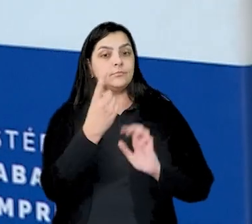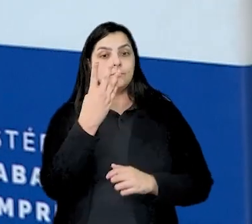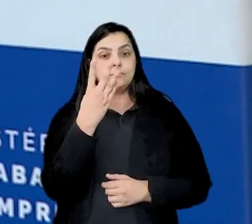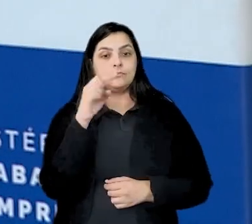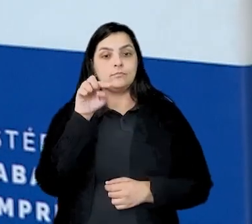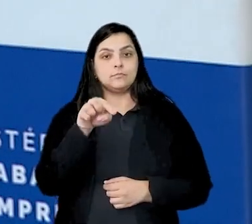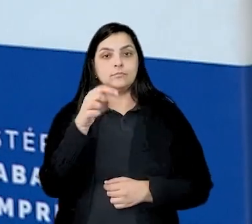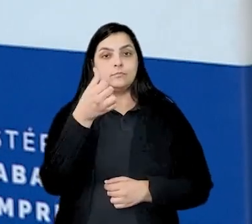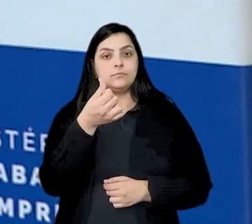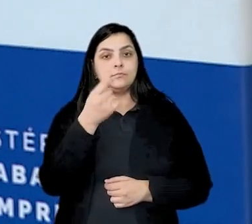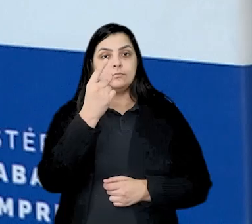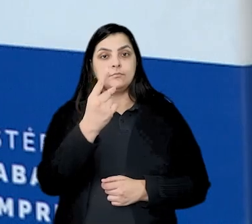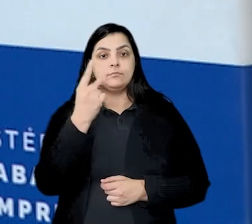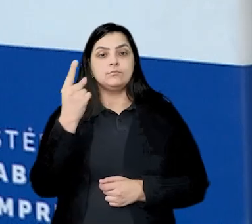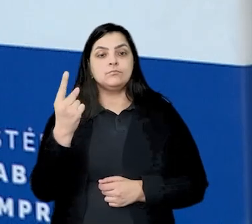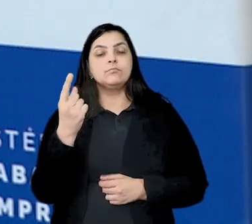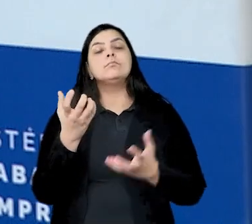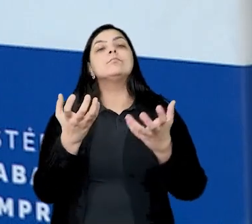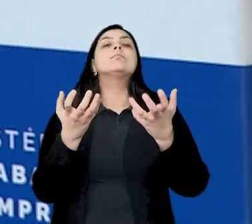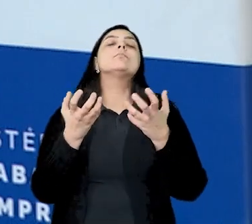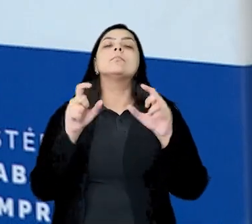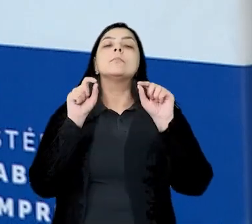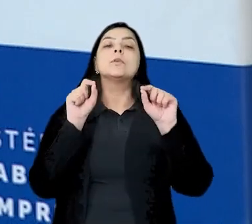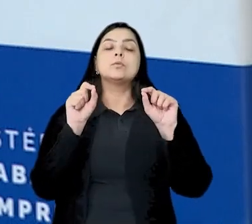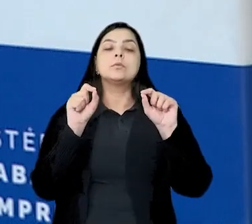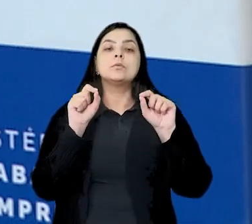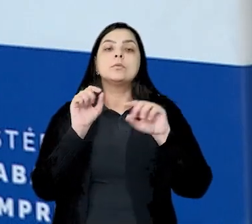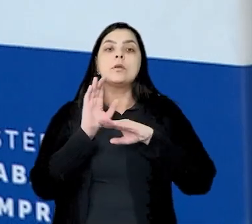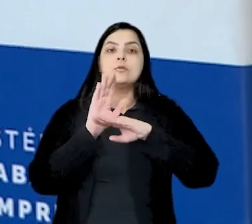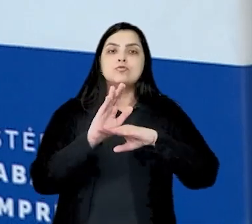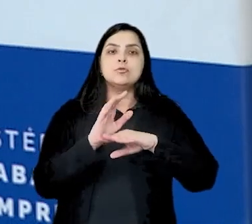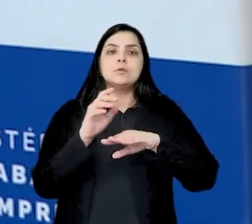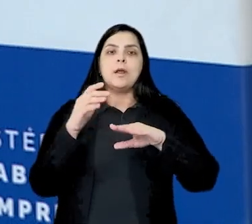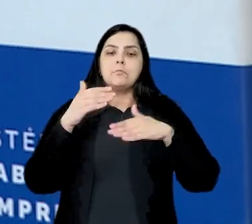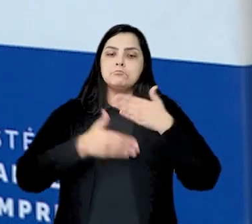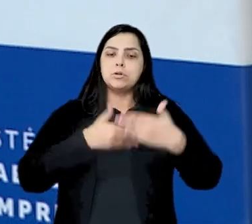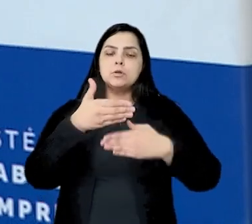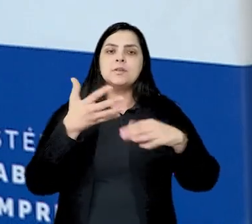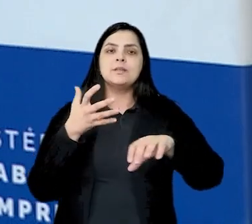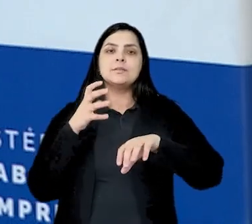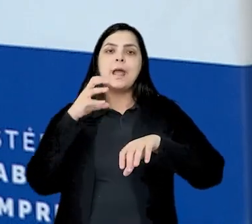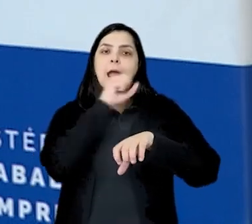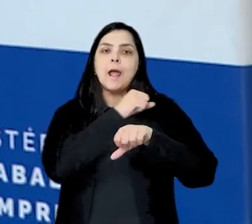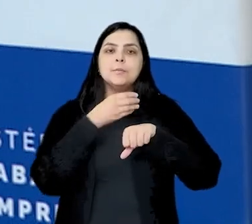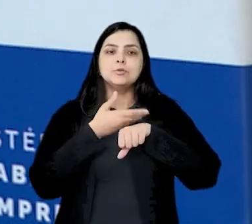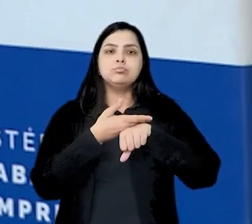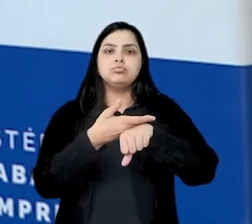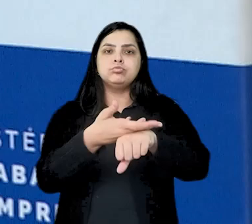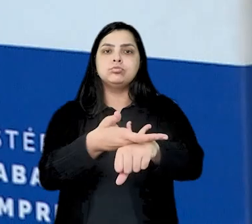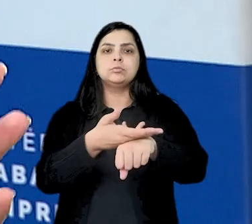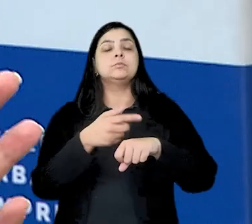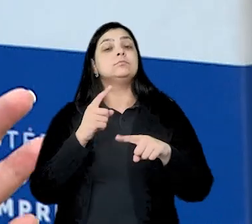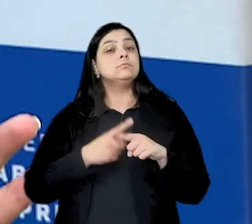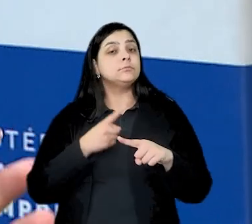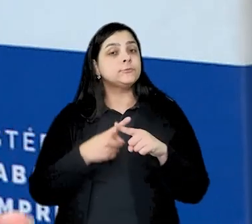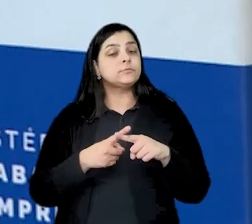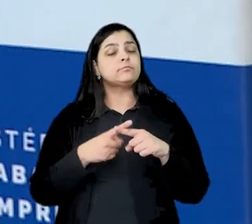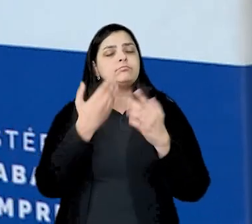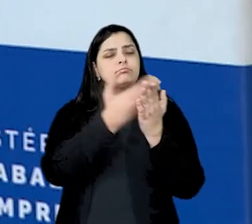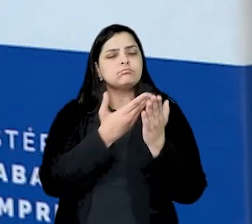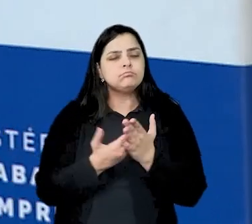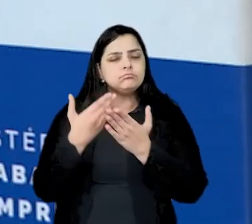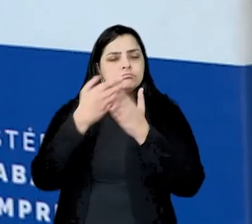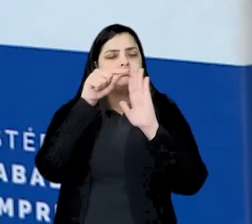a legislação 14.611, ela busca acelerar este processo por vários motivos. Primeiro,